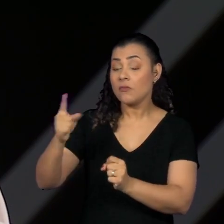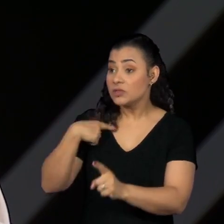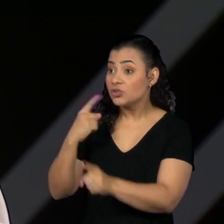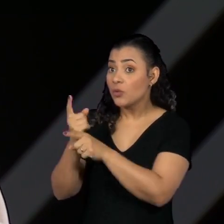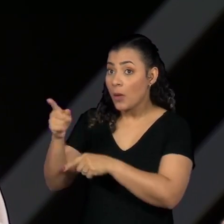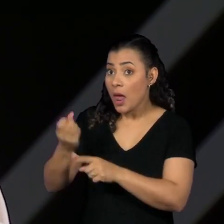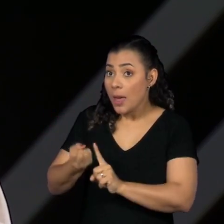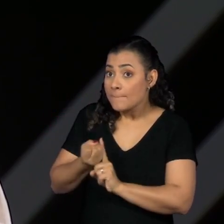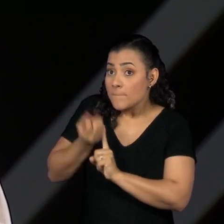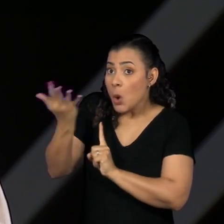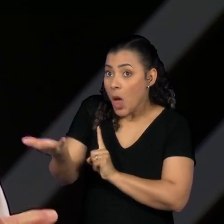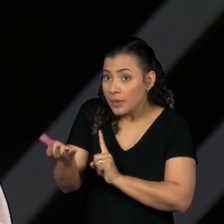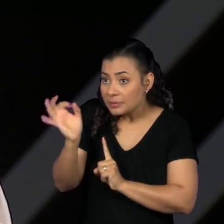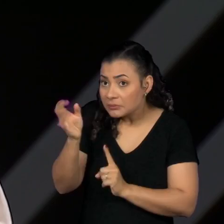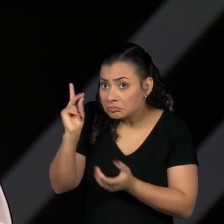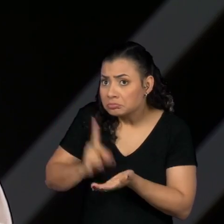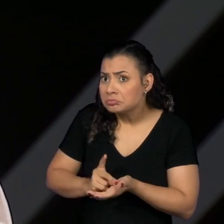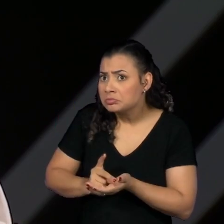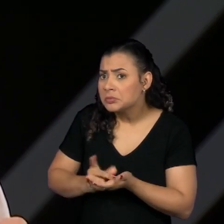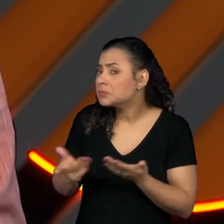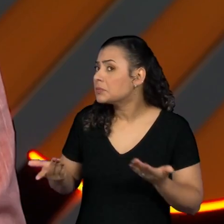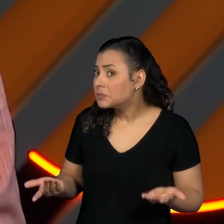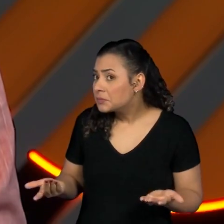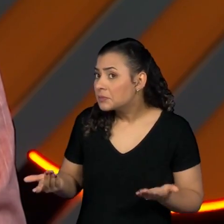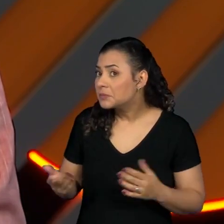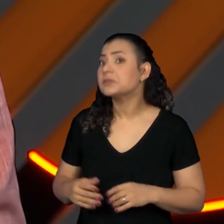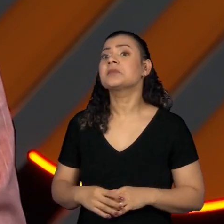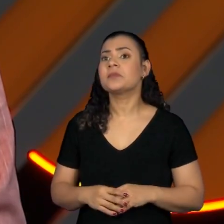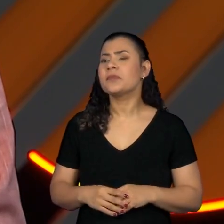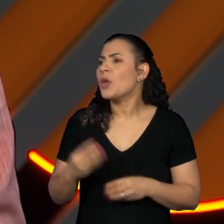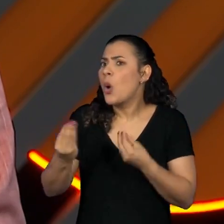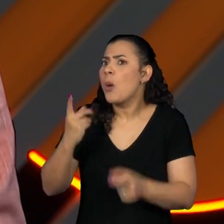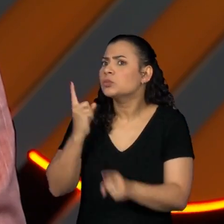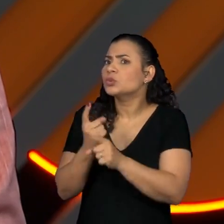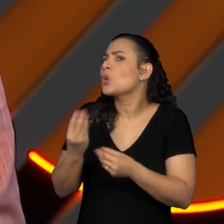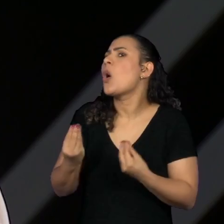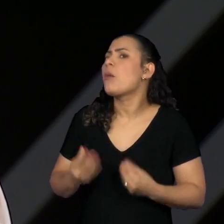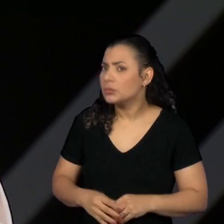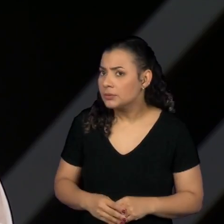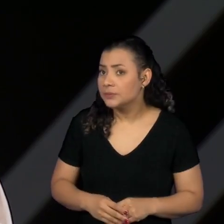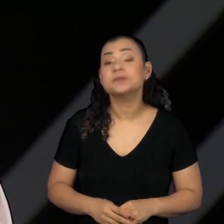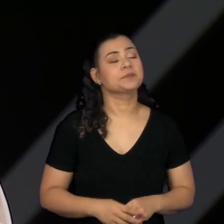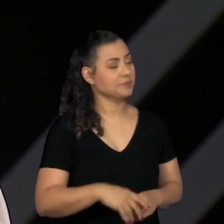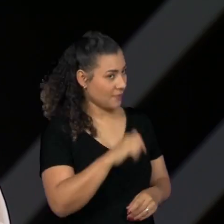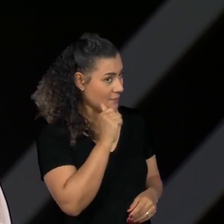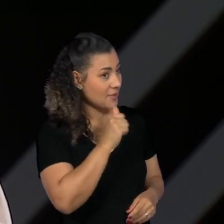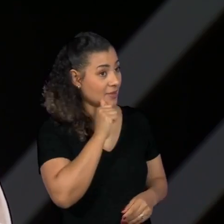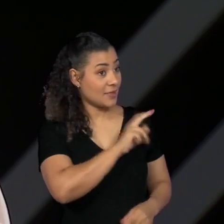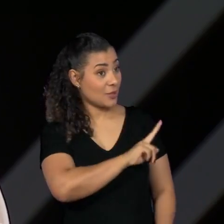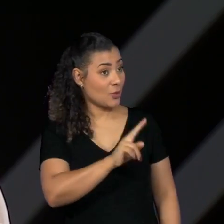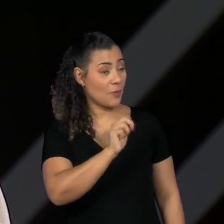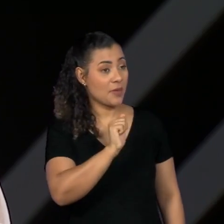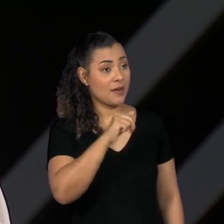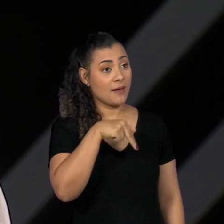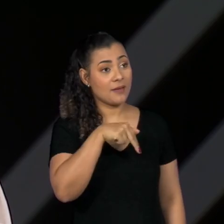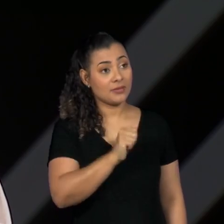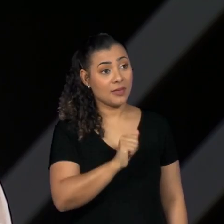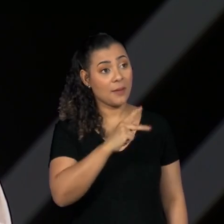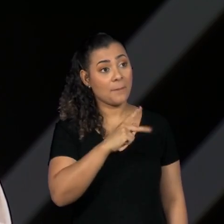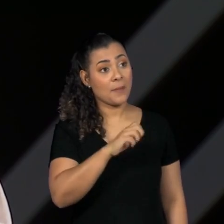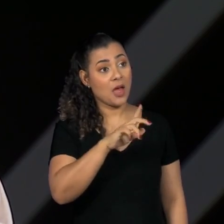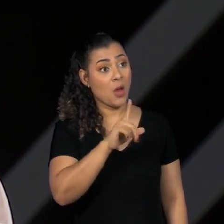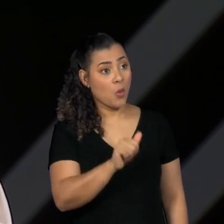poetisa, ou poeta, como as pessoas preferem dizer. Como é que é essa história? Essa menina, Ana Paula, é uma